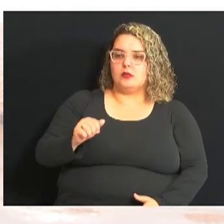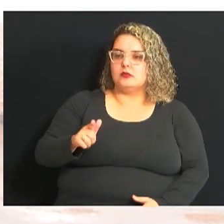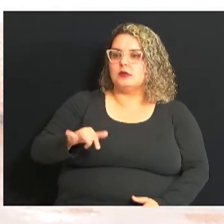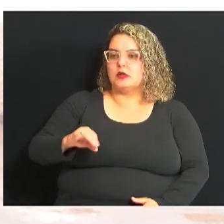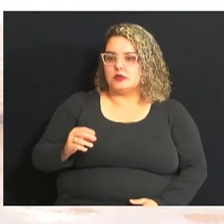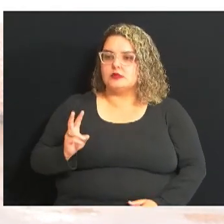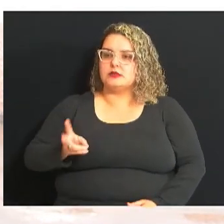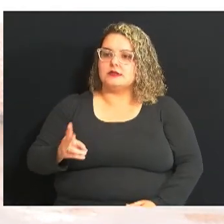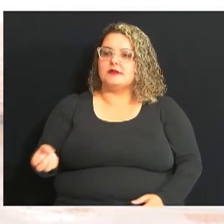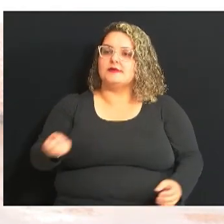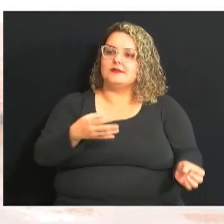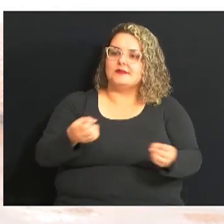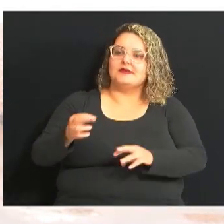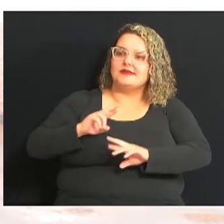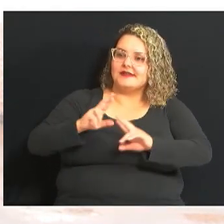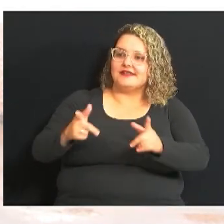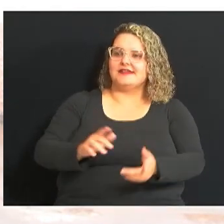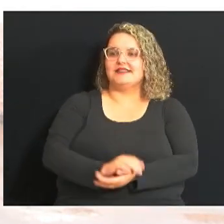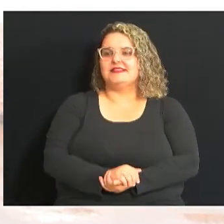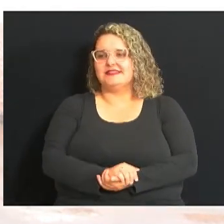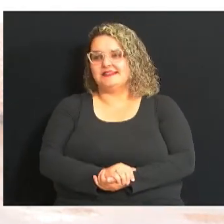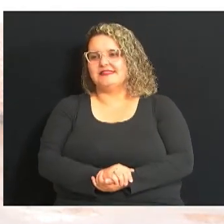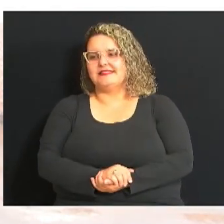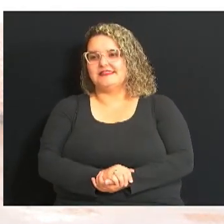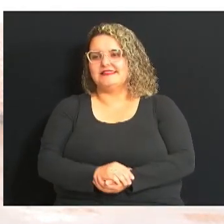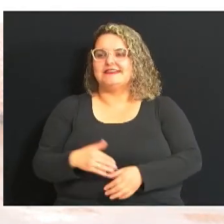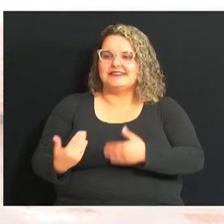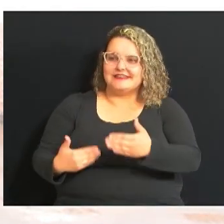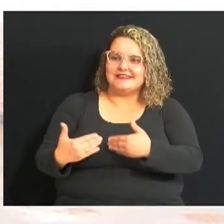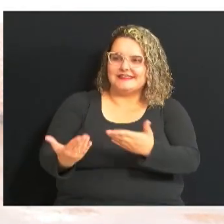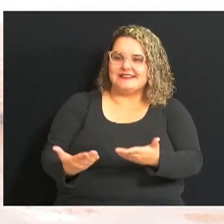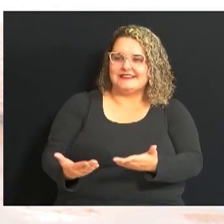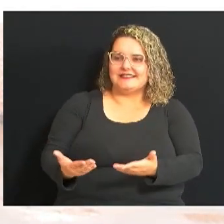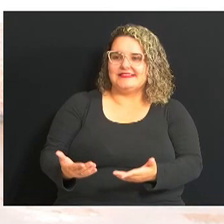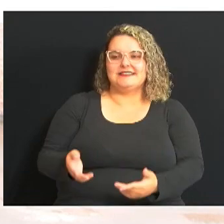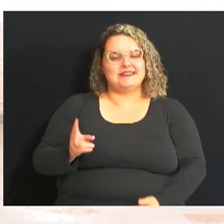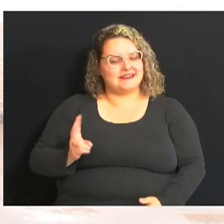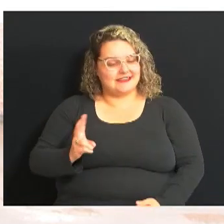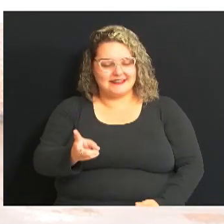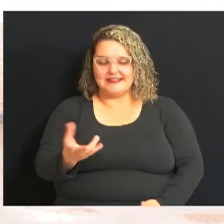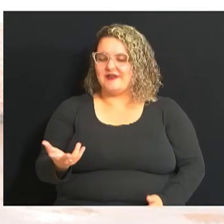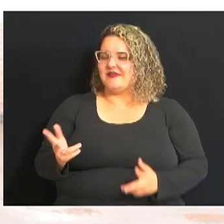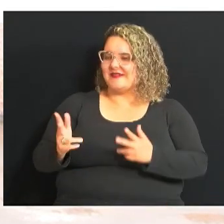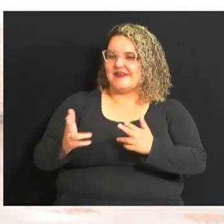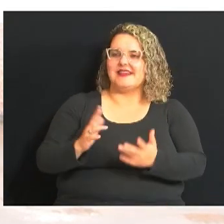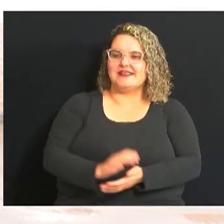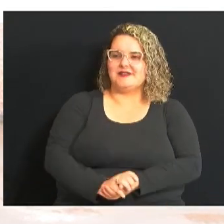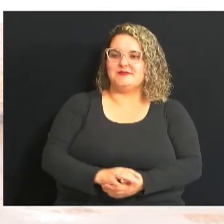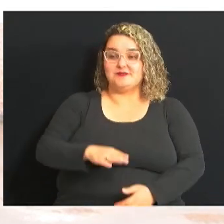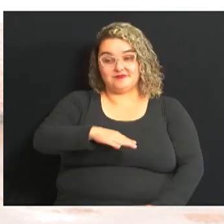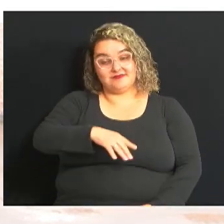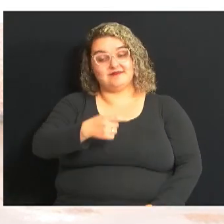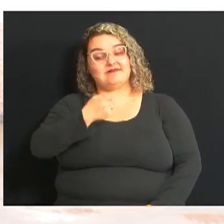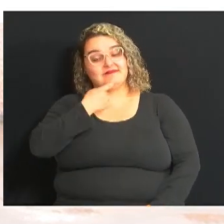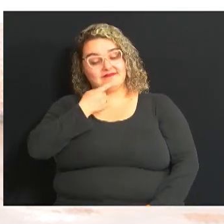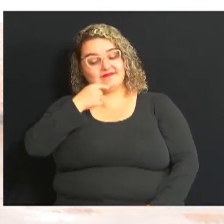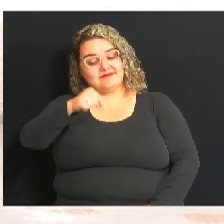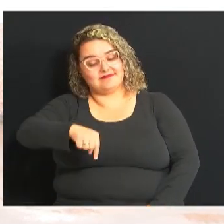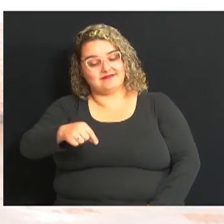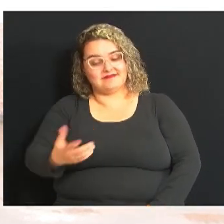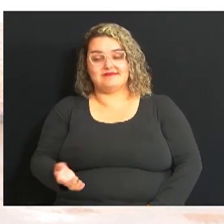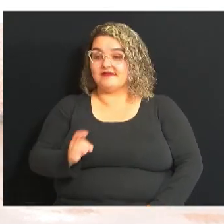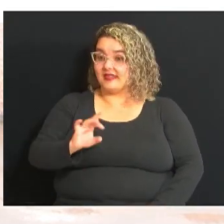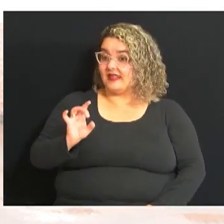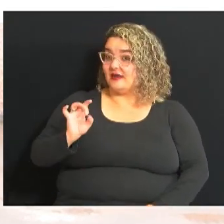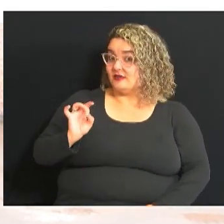com uma novidade diferente e daqui pra frente não vai ser diferente nunca. E o Campineiro, né? Não só o Campineiro, né? O público